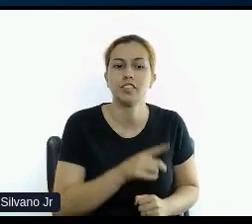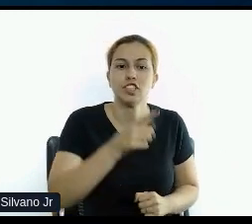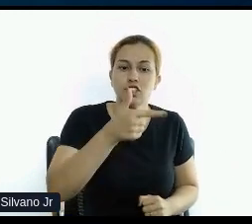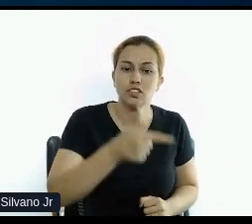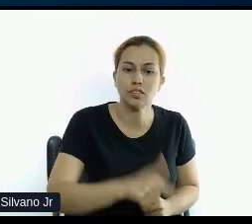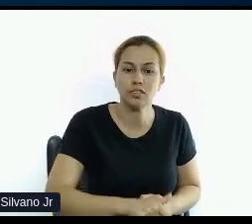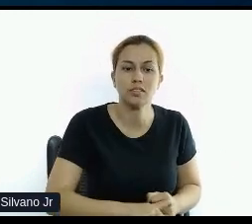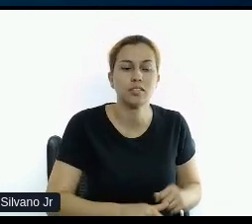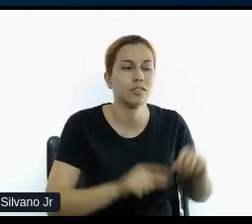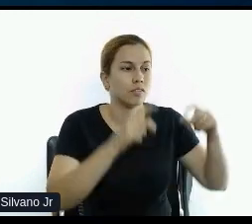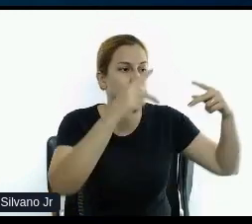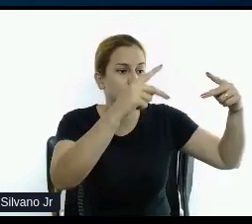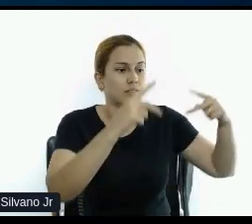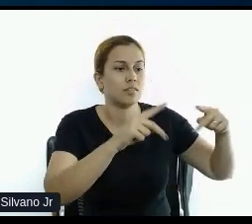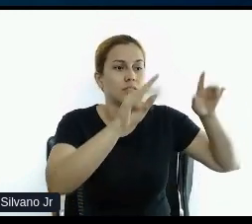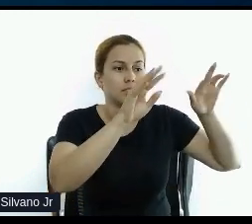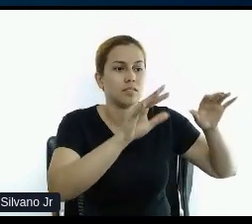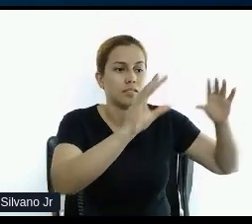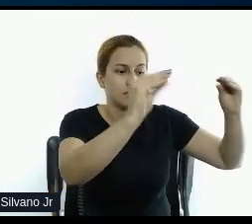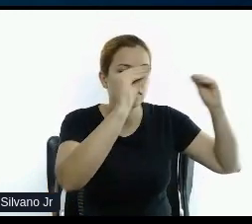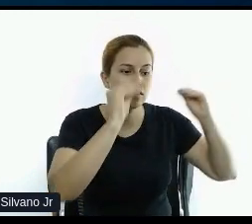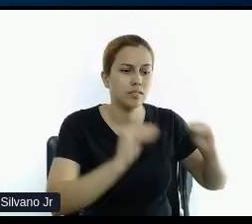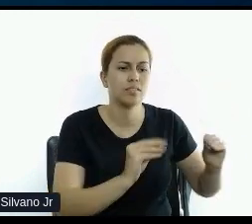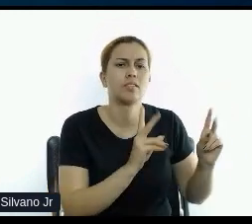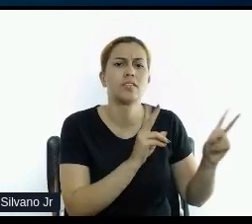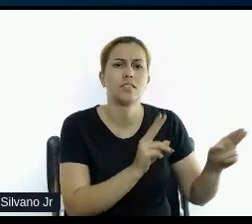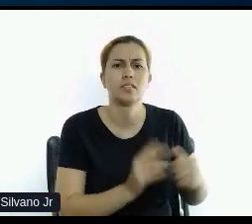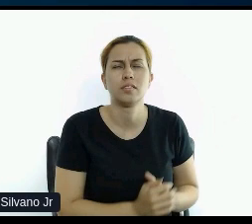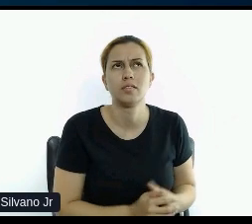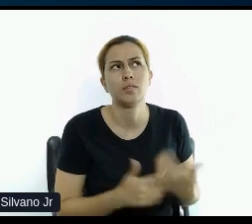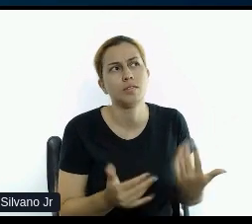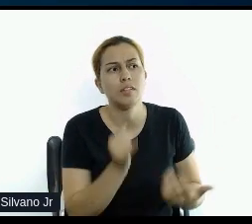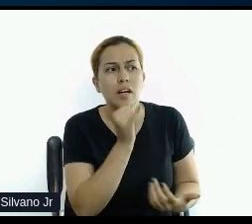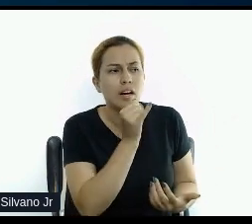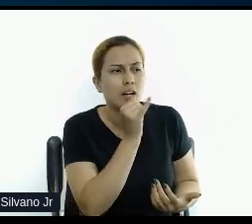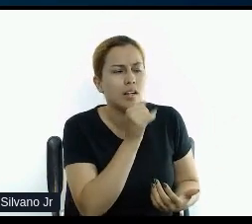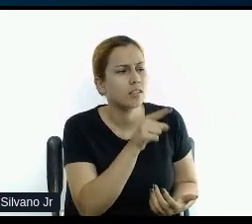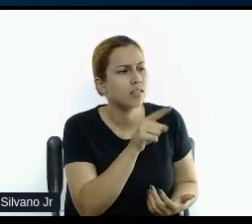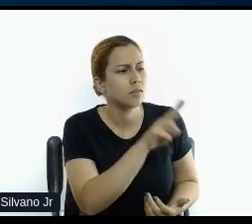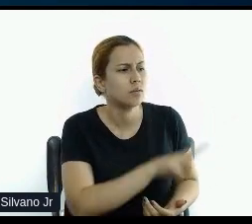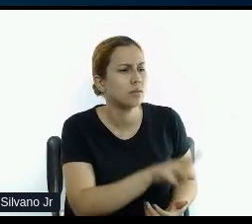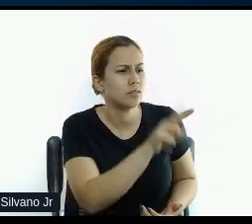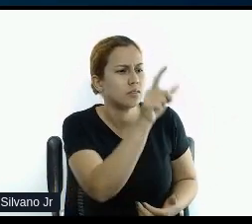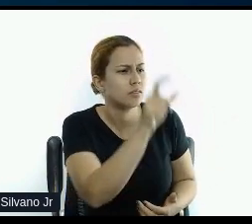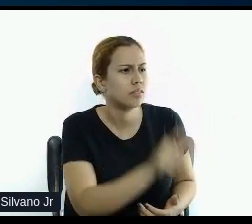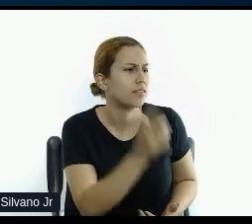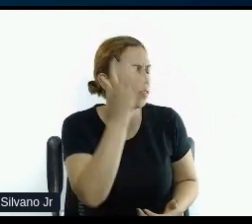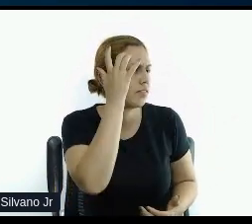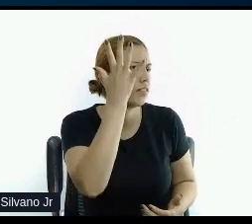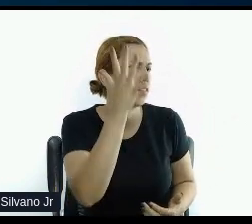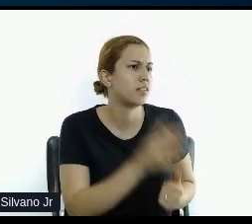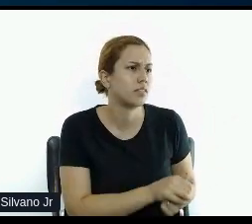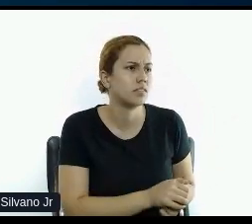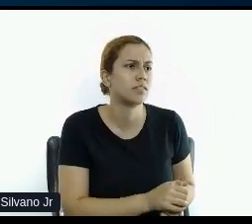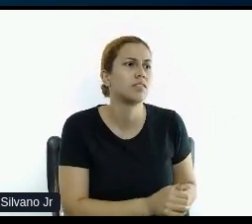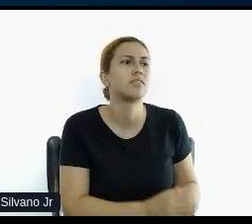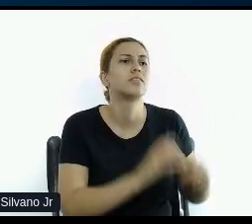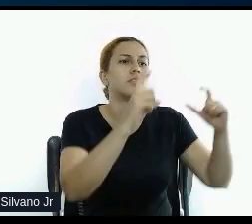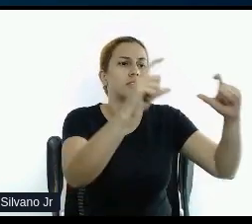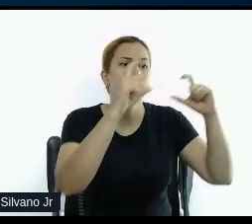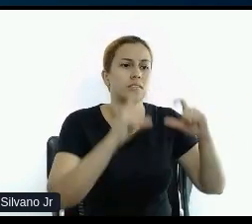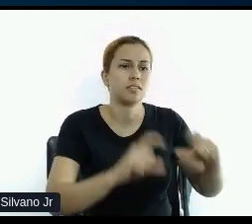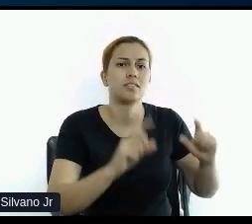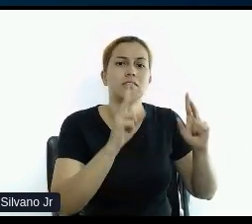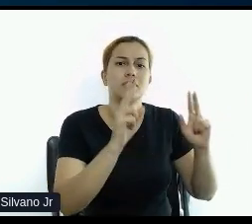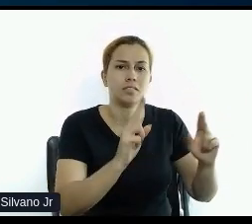mesmo código. Eu tentei deixe esse código mais usual. Ele simplesmente repetiu a tag IMG igual a